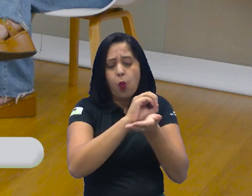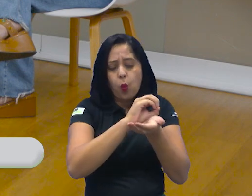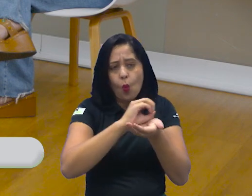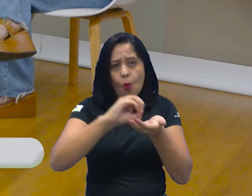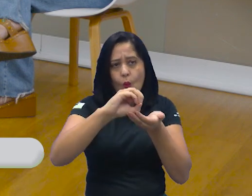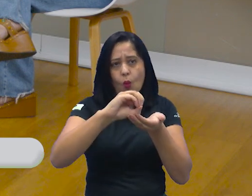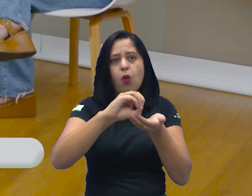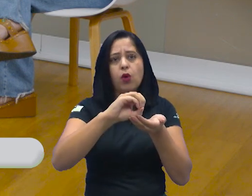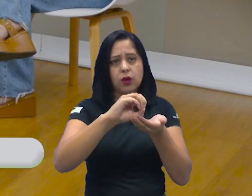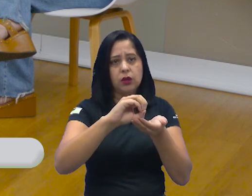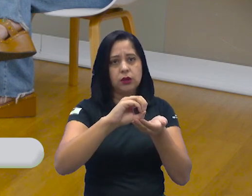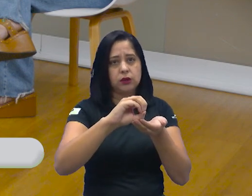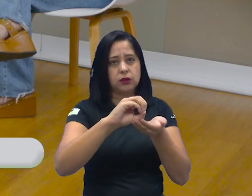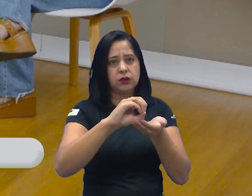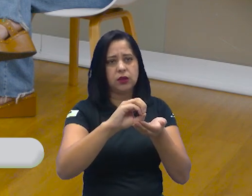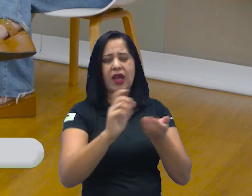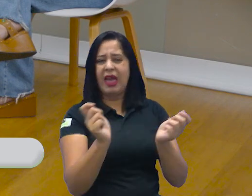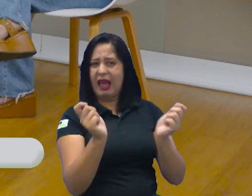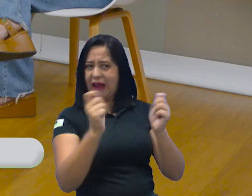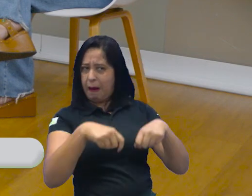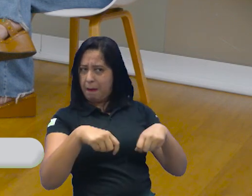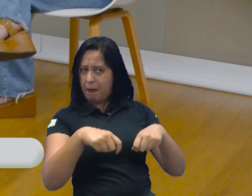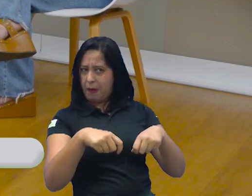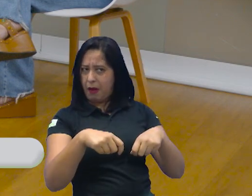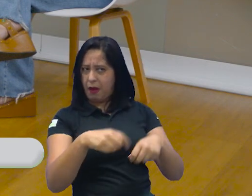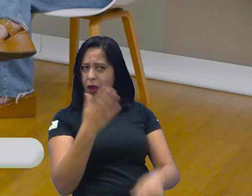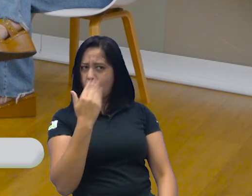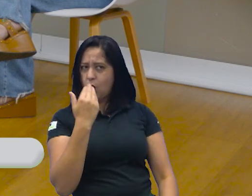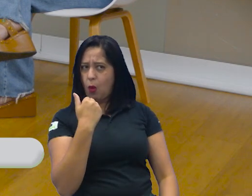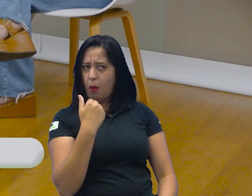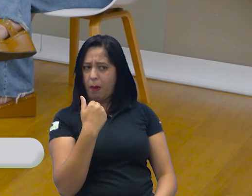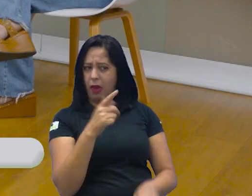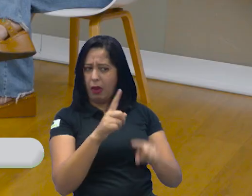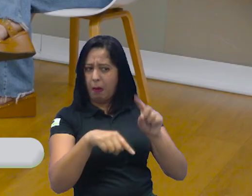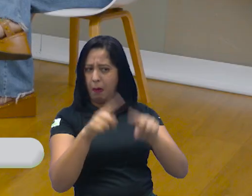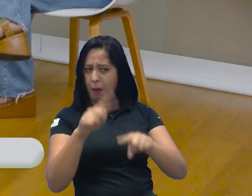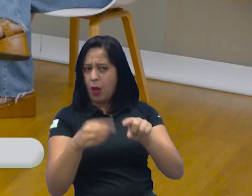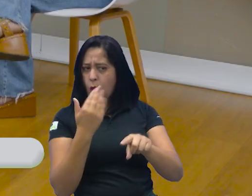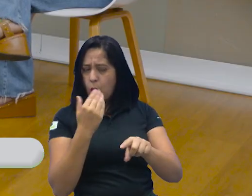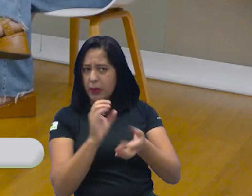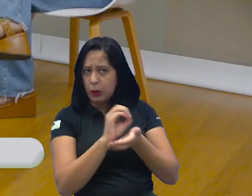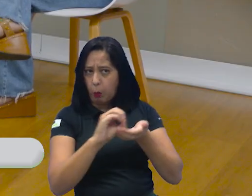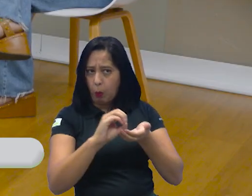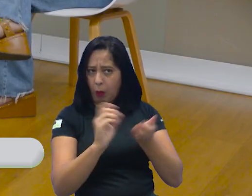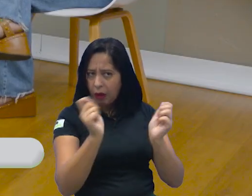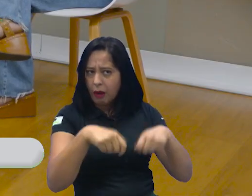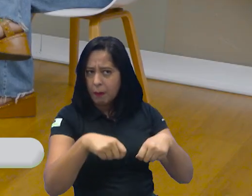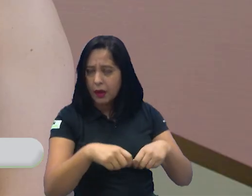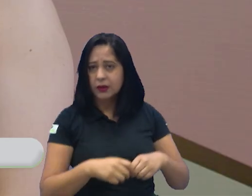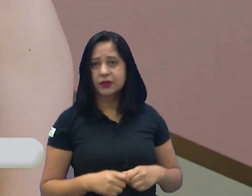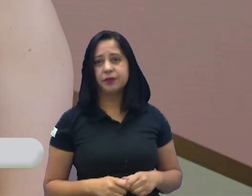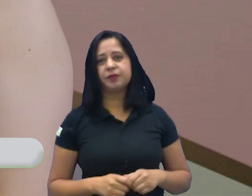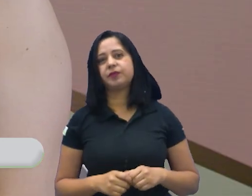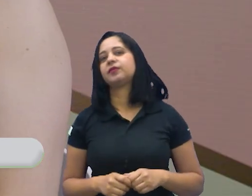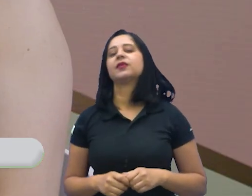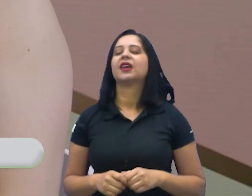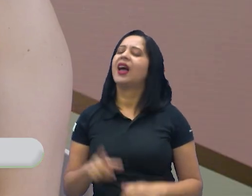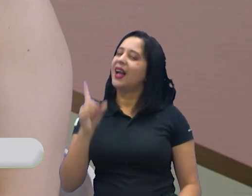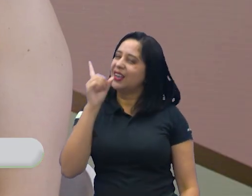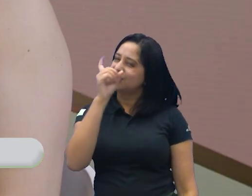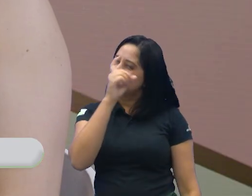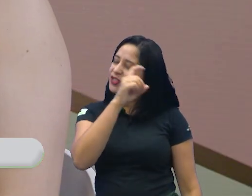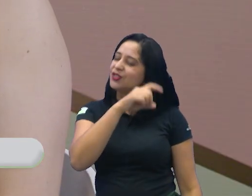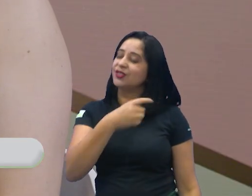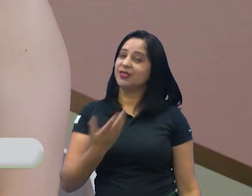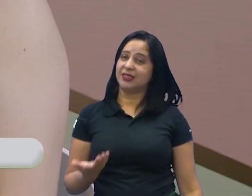orgânicos. É possível fazer uma alimentação só à base de produtos orgânicos mesmo? Eu consideraria bem difícil,